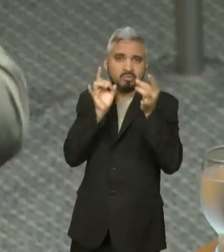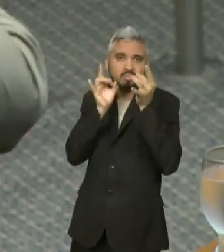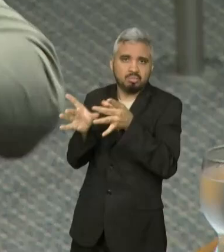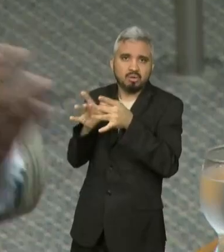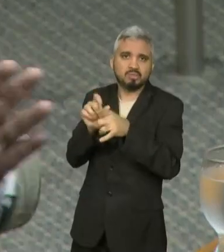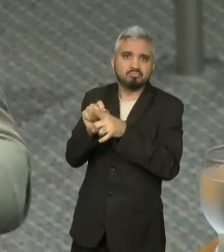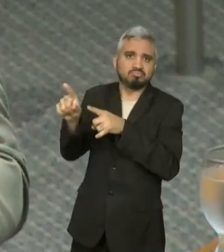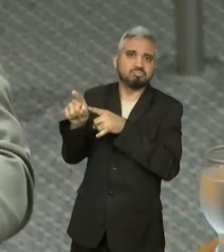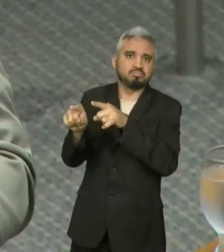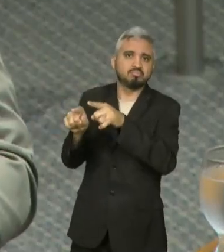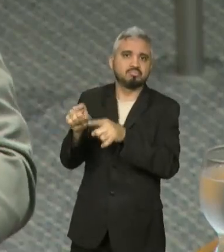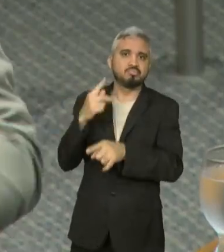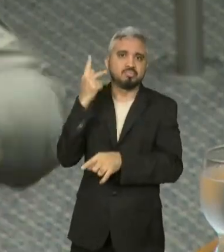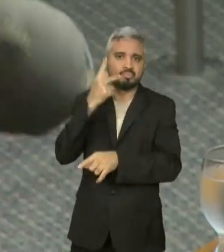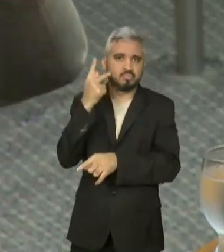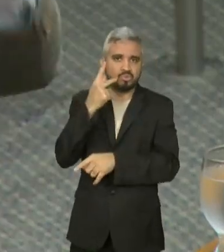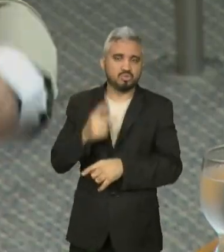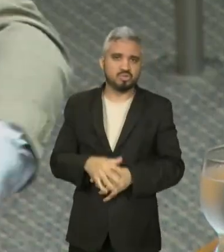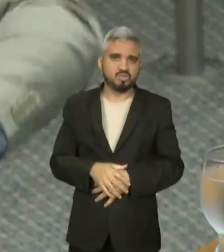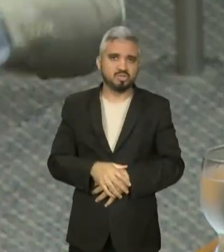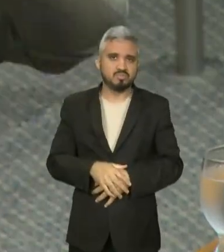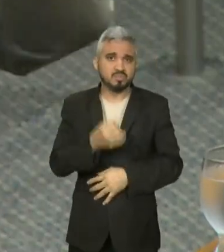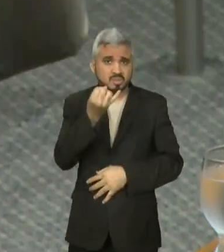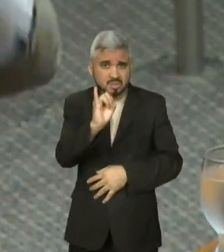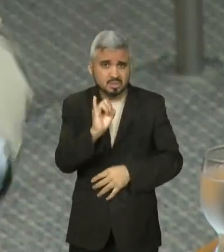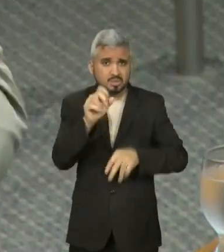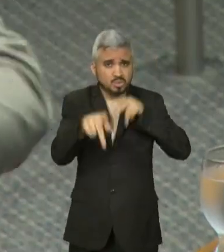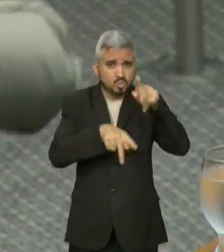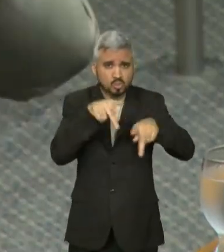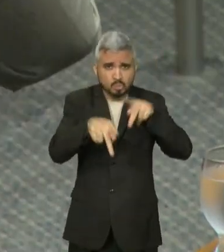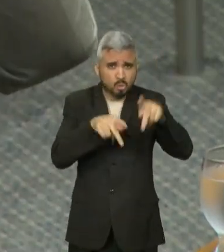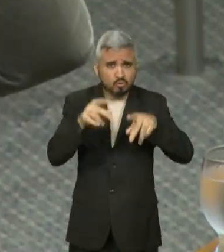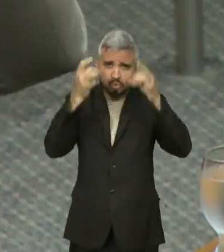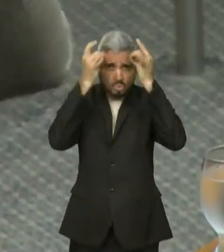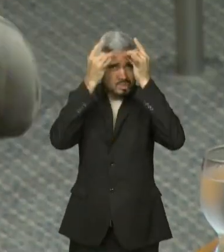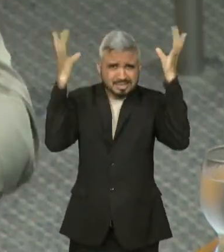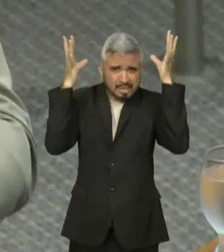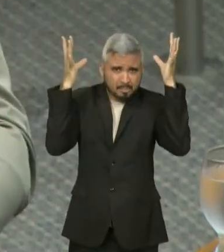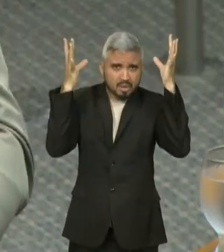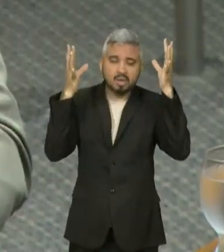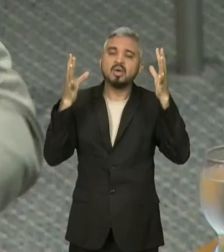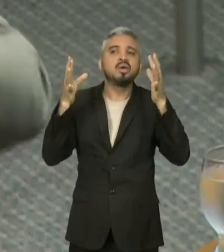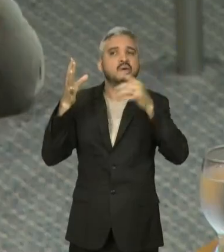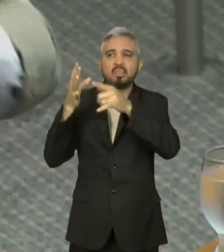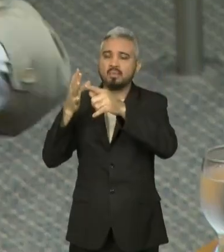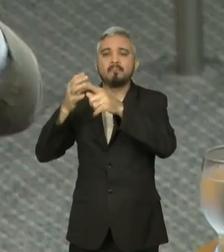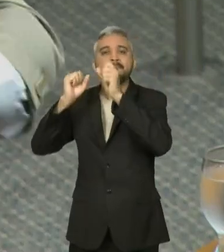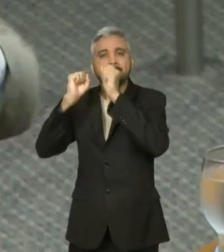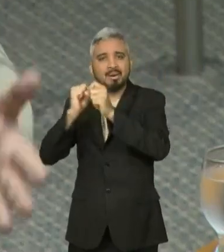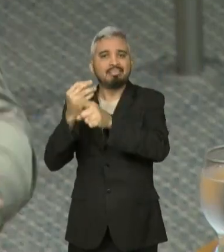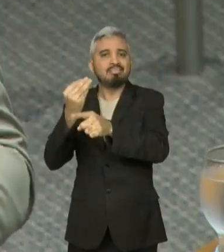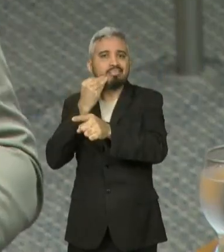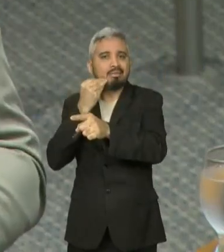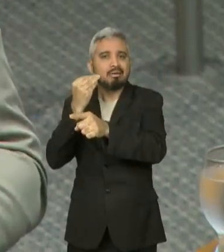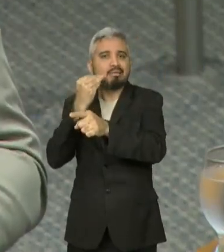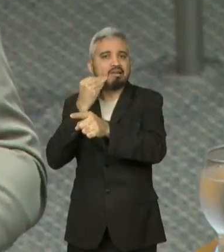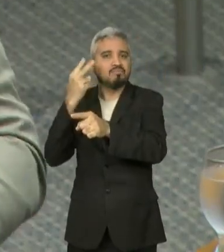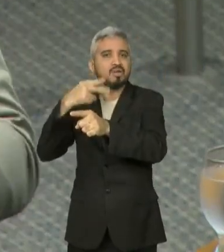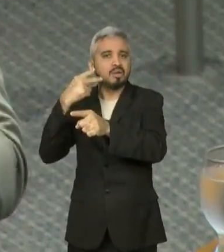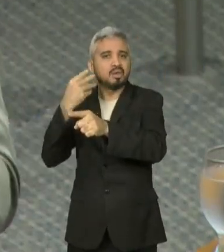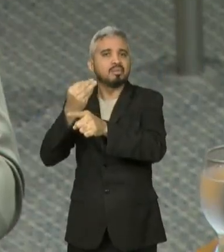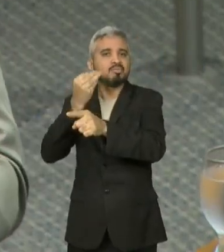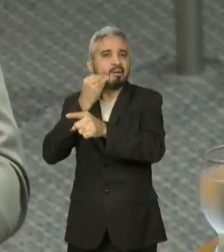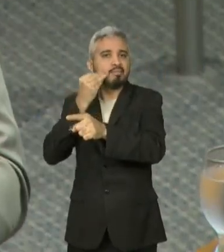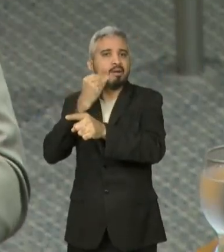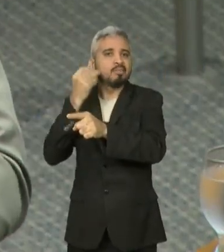povo não quer, não adianta mais. Pode insistir como deputado, como candidato a prefeito, como vereador, que nem para vereador vai eleito.